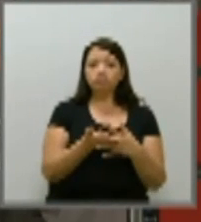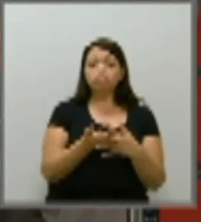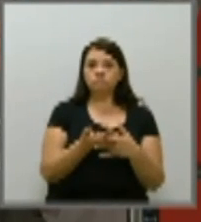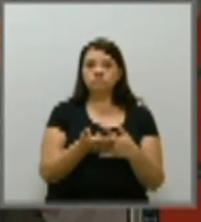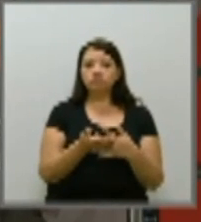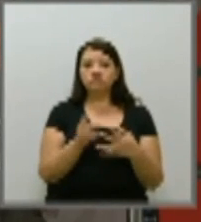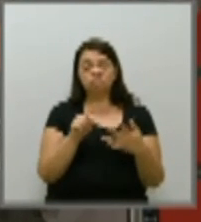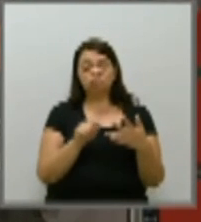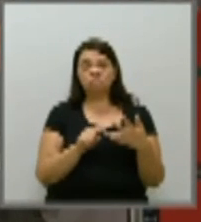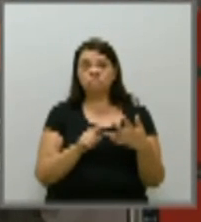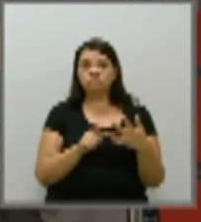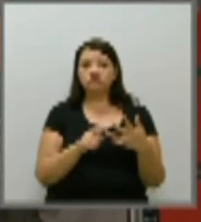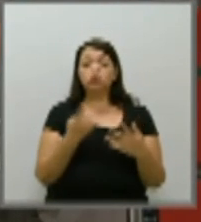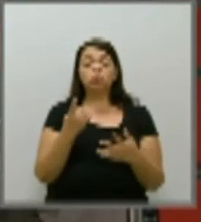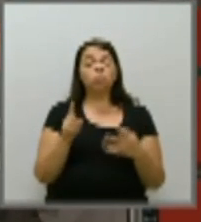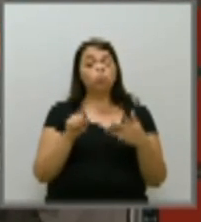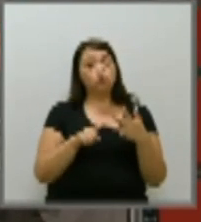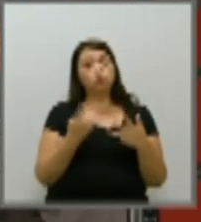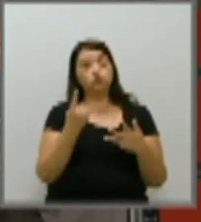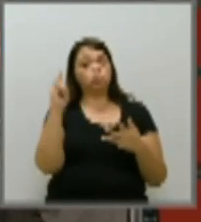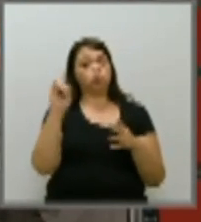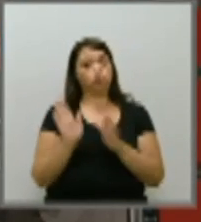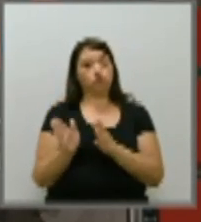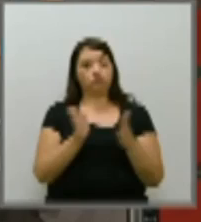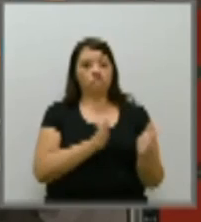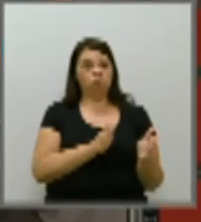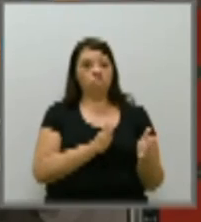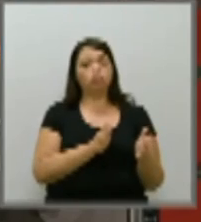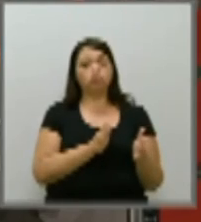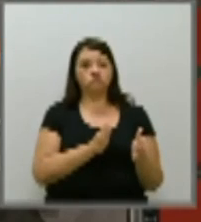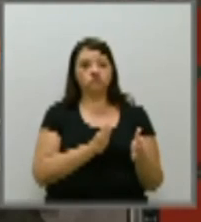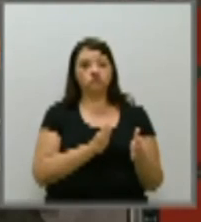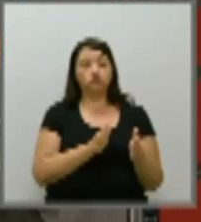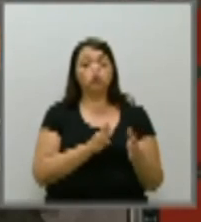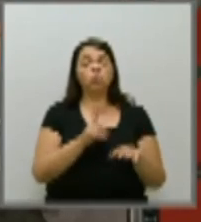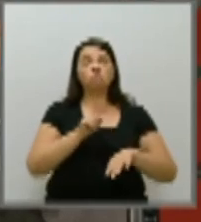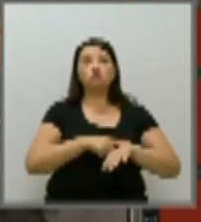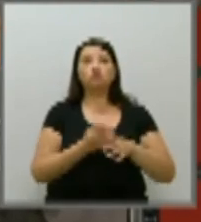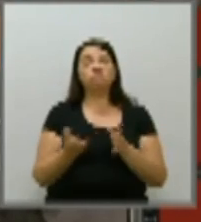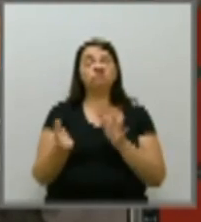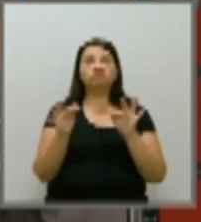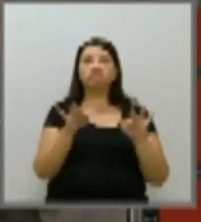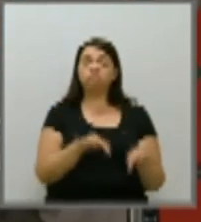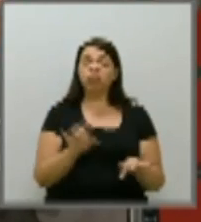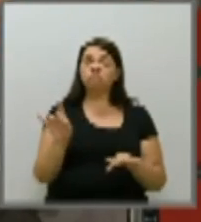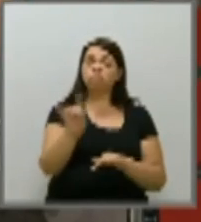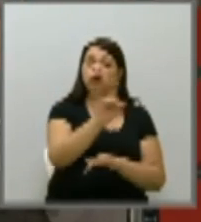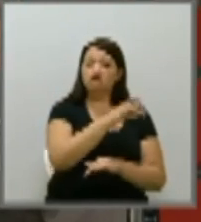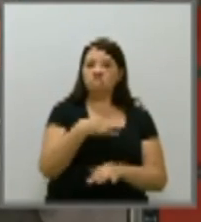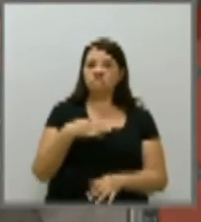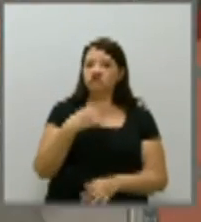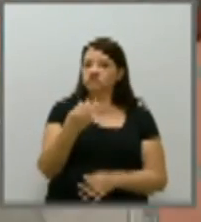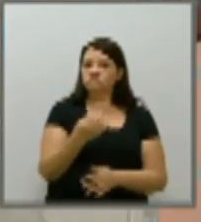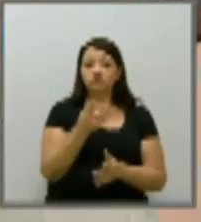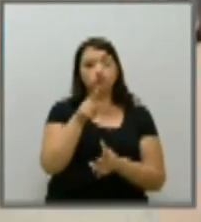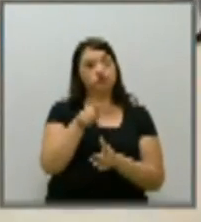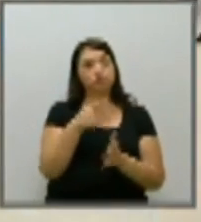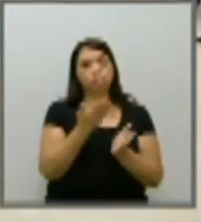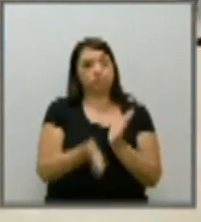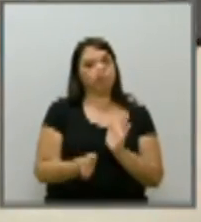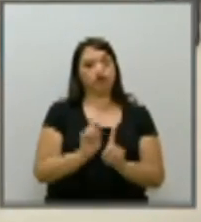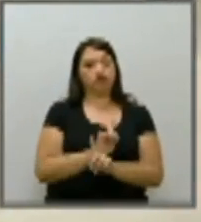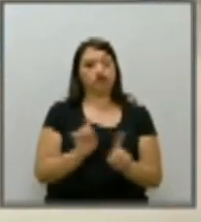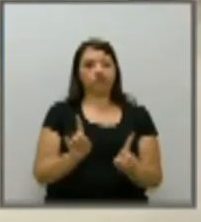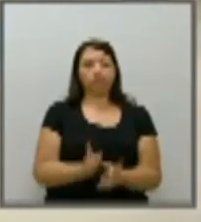do intervalo com o quarto e último bloco do debate, momento das considerações finais dos candidatos. Não perca.